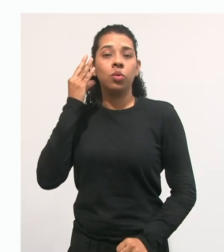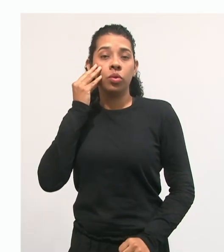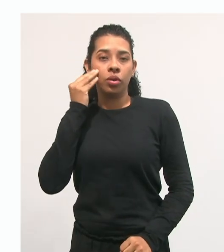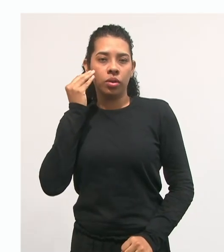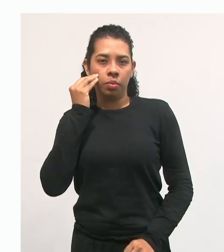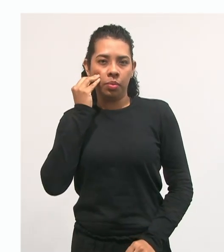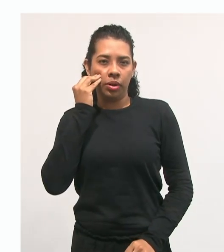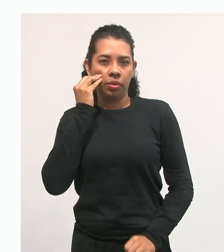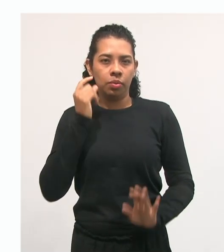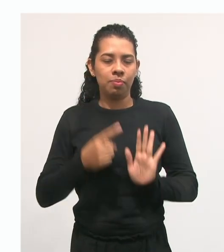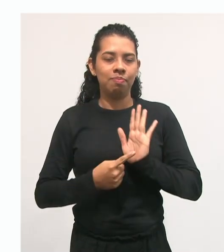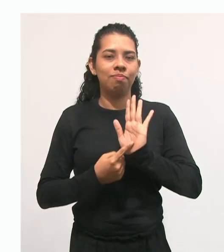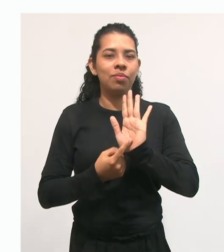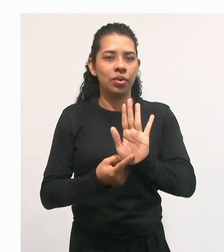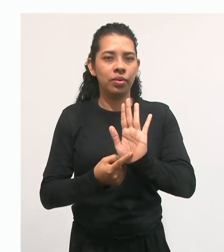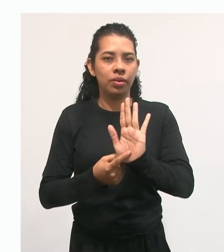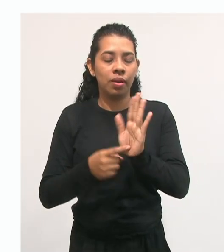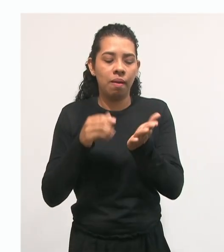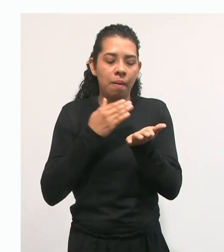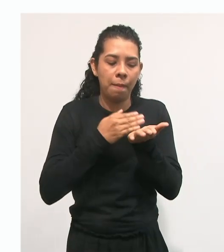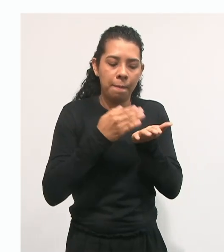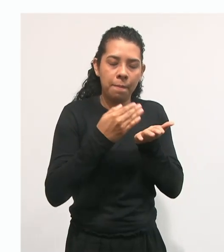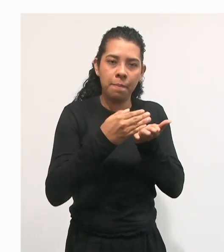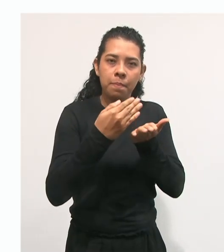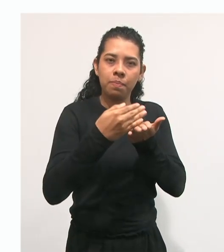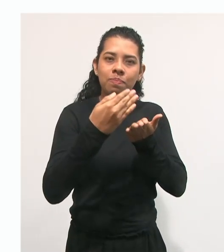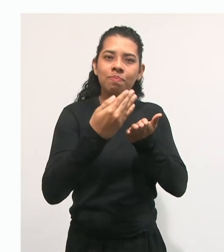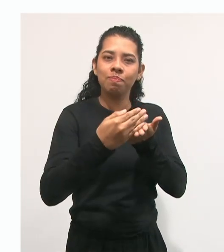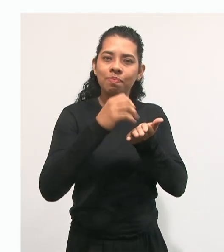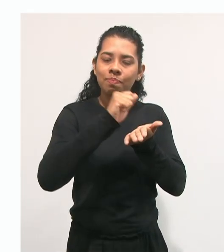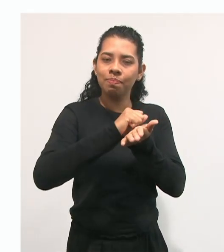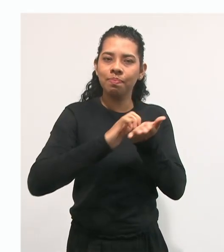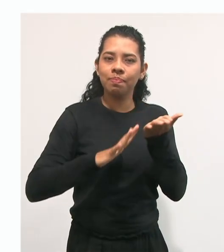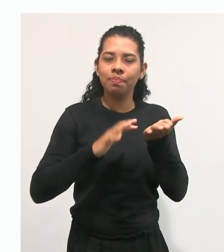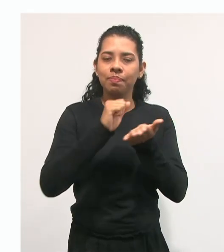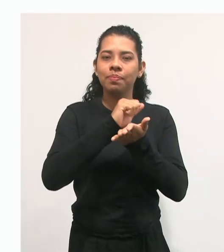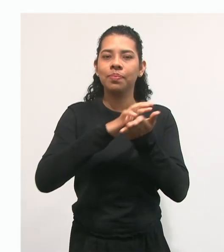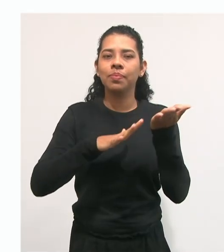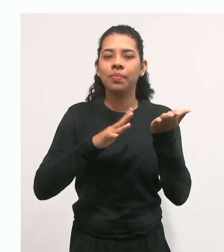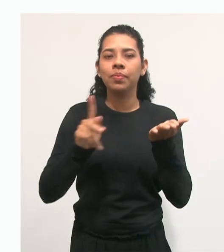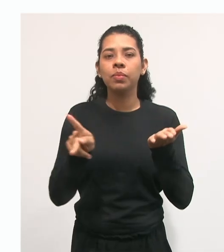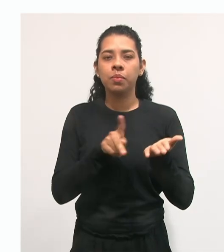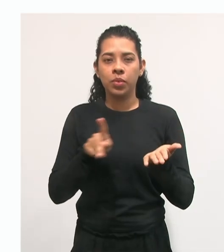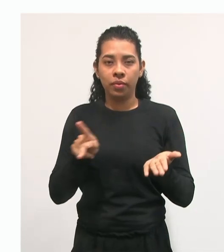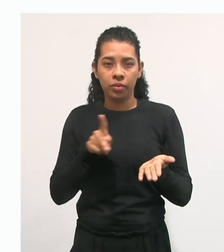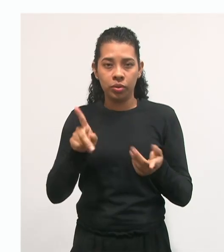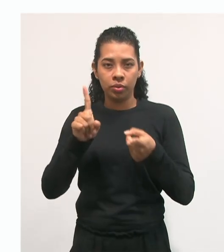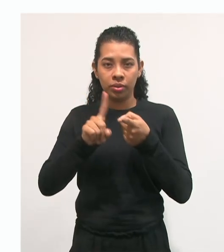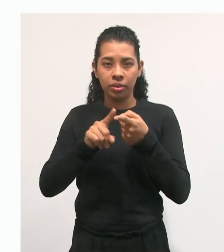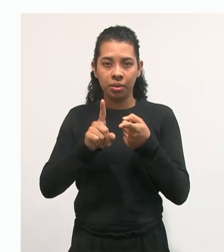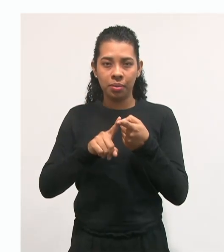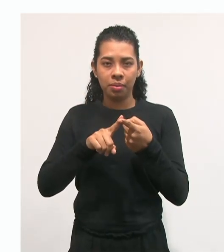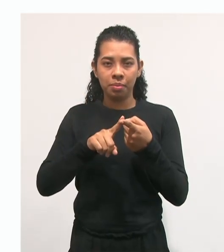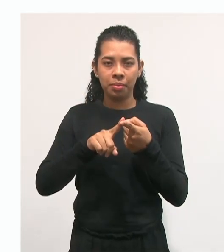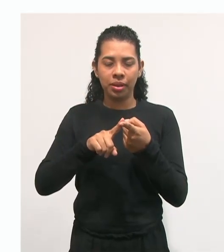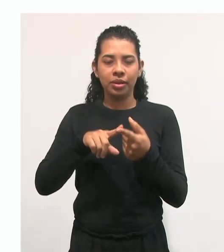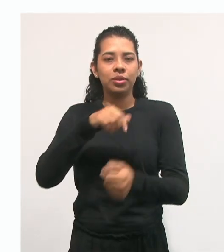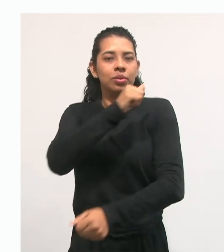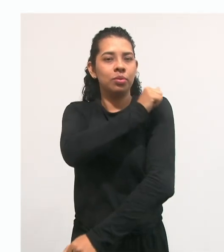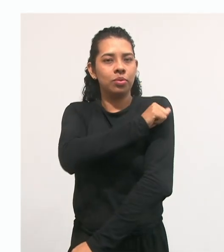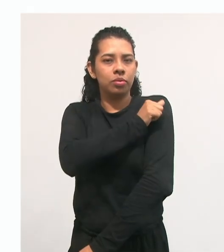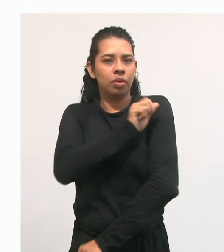uma sequência de atividades do professor e dos alunos, ou seja, não existe ensino